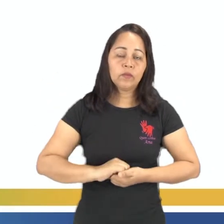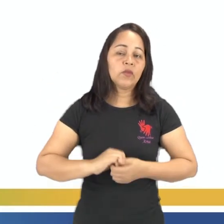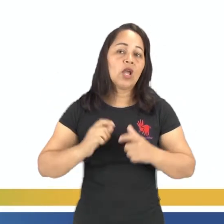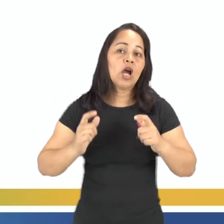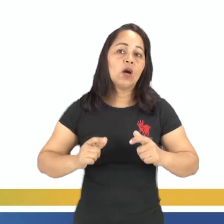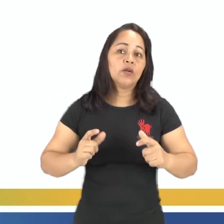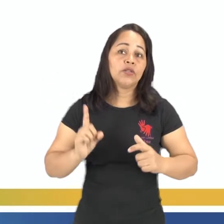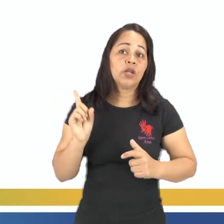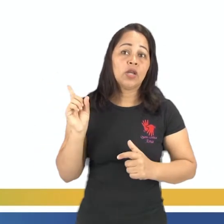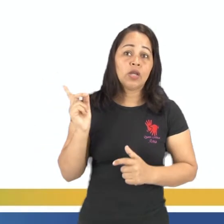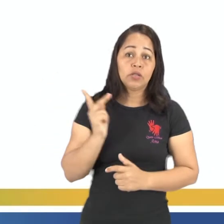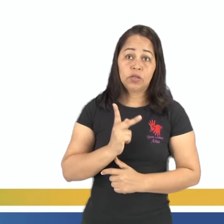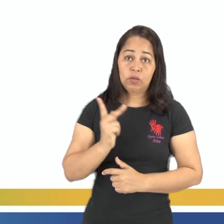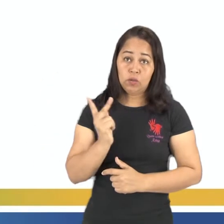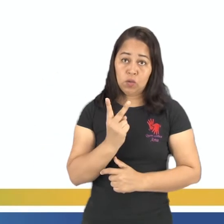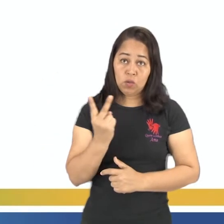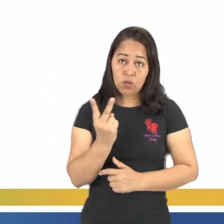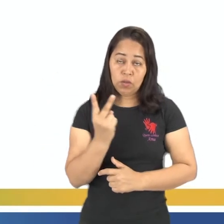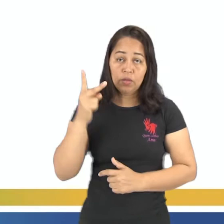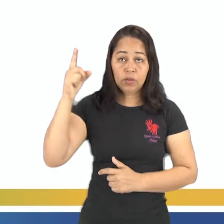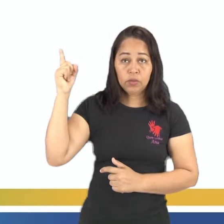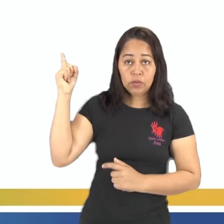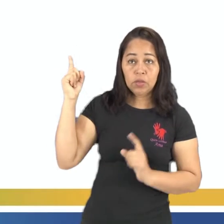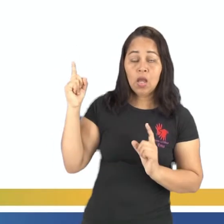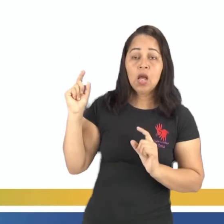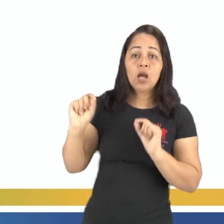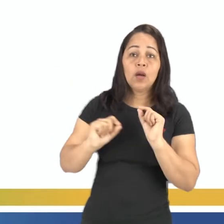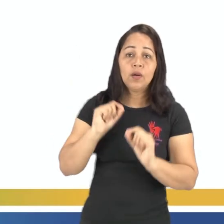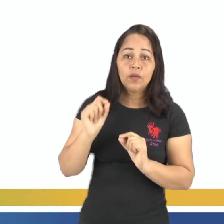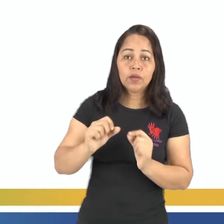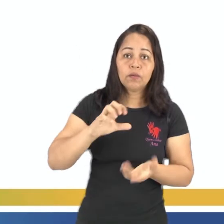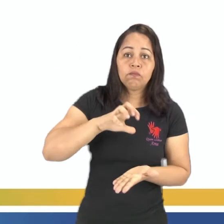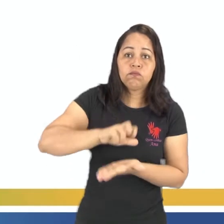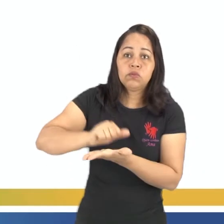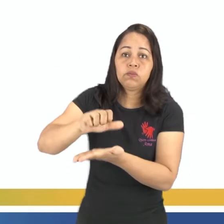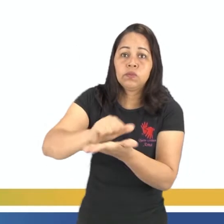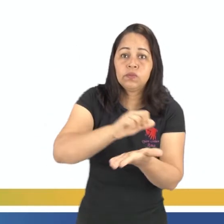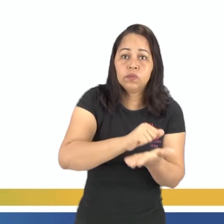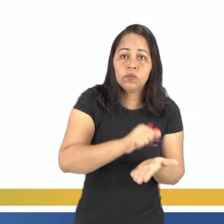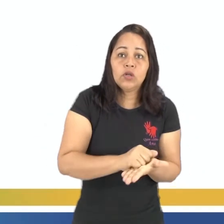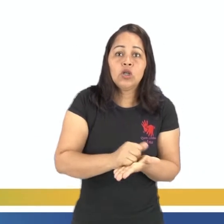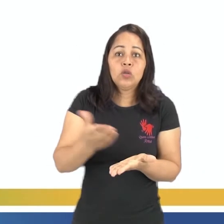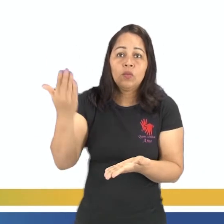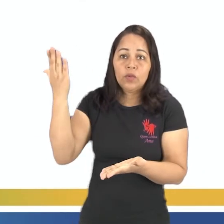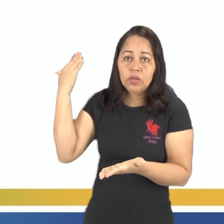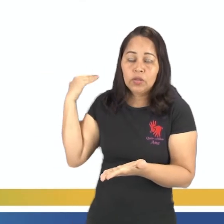onde ele utiliza fortemente os conhecimentos da geometria.